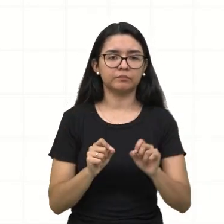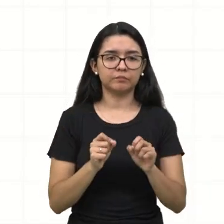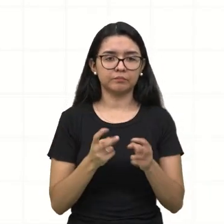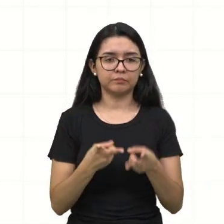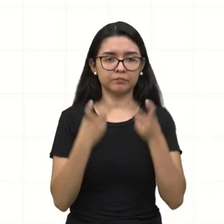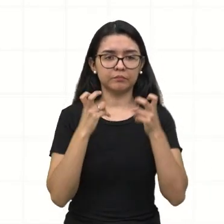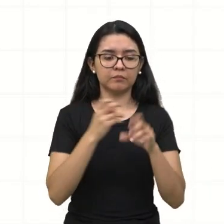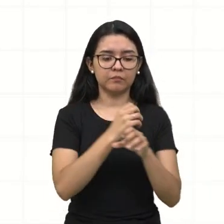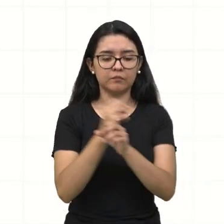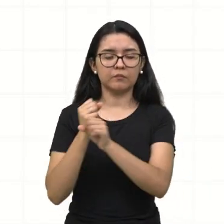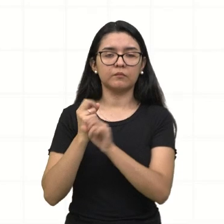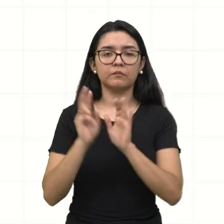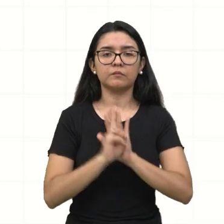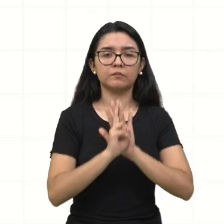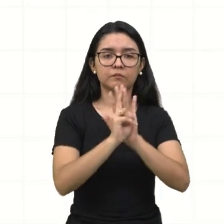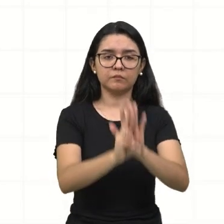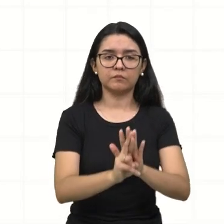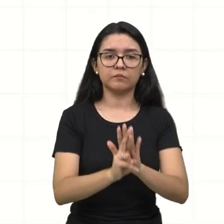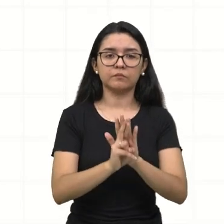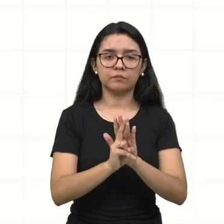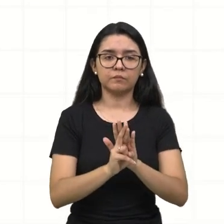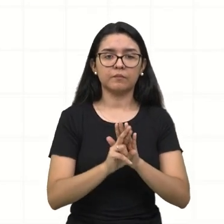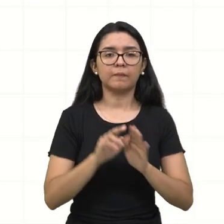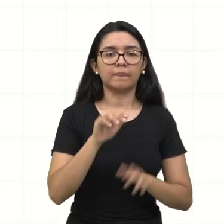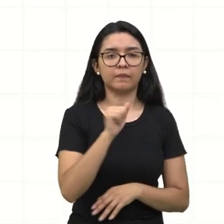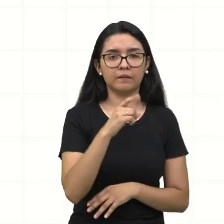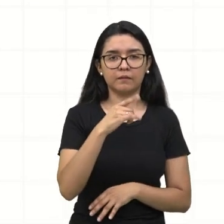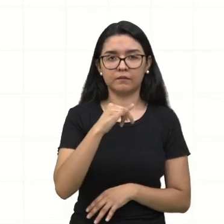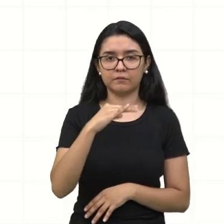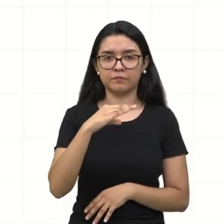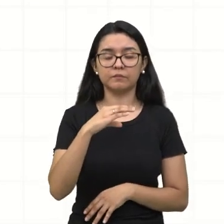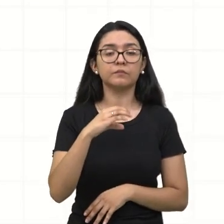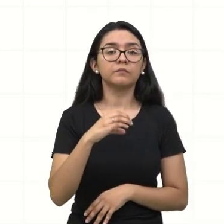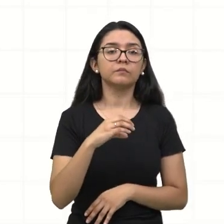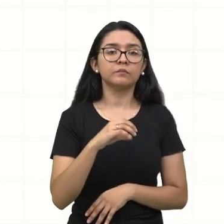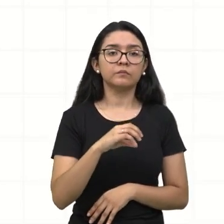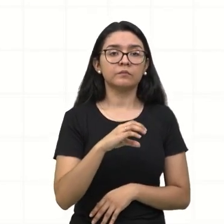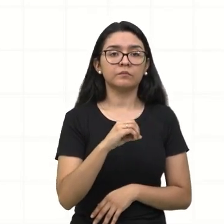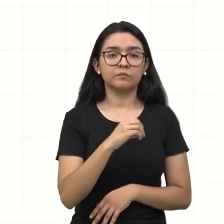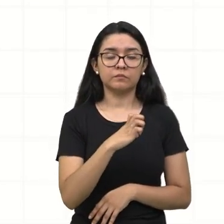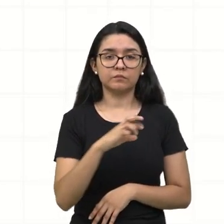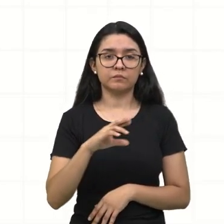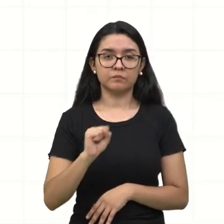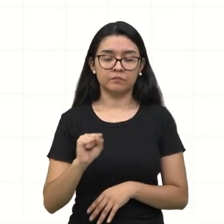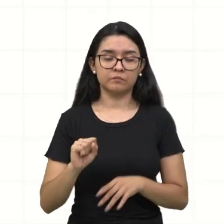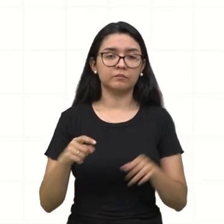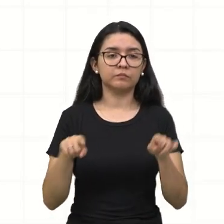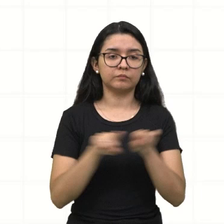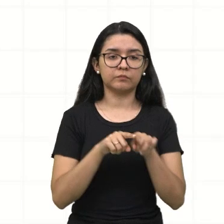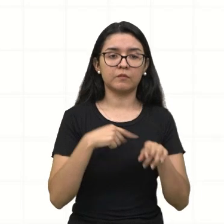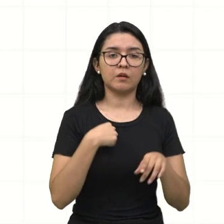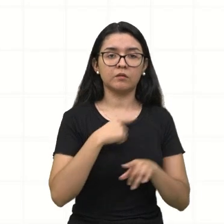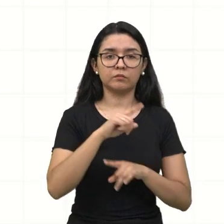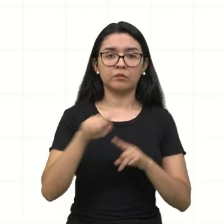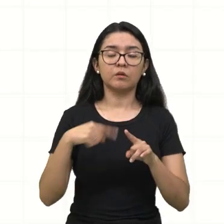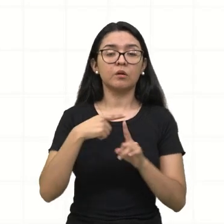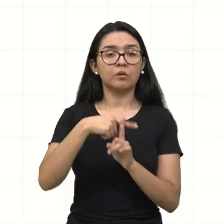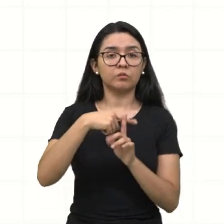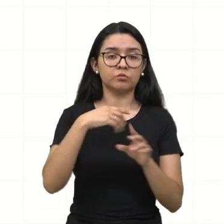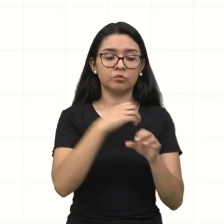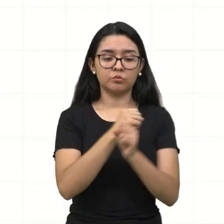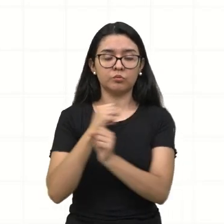multiplicação como uma representação de adições consecutivas, ou seja, nós estamos efetuando a soma de números iguais. Por